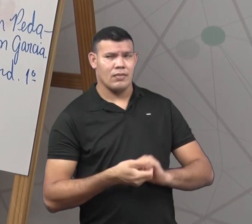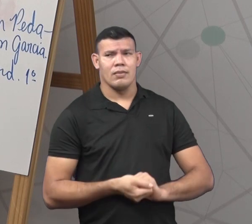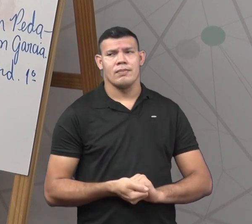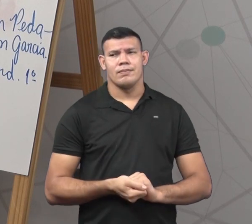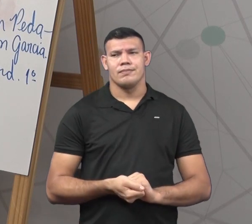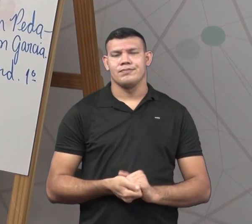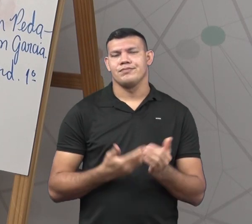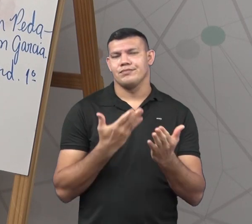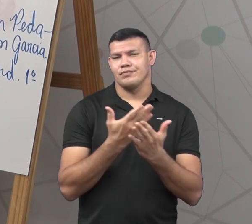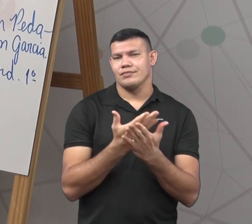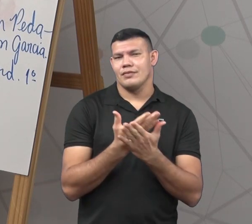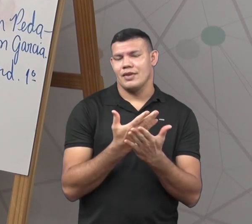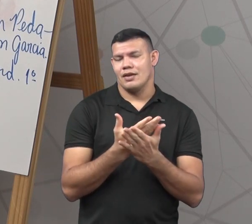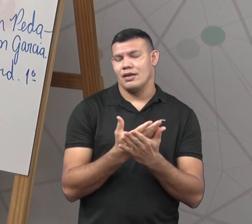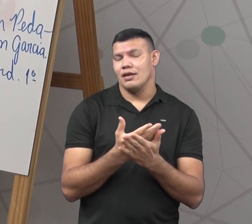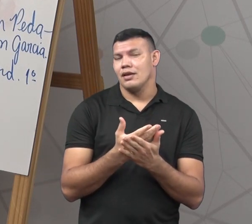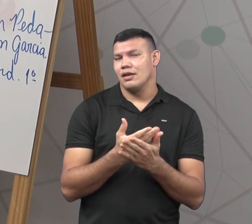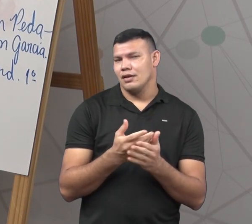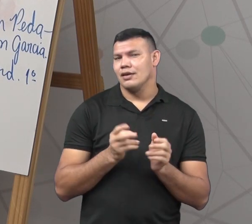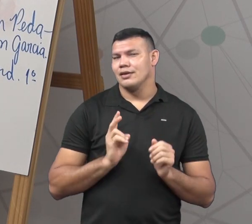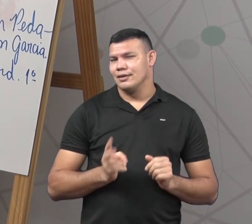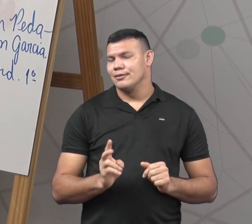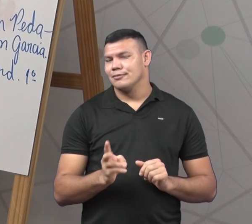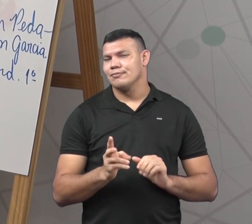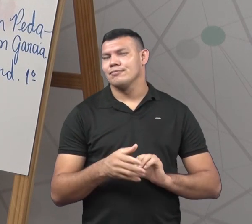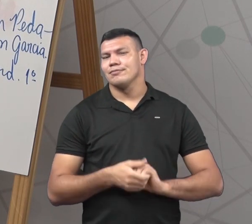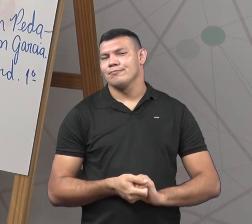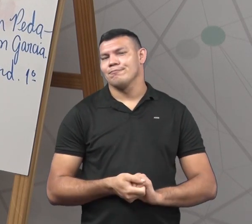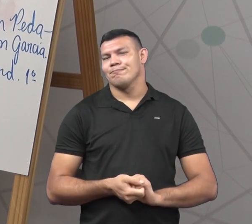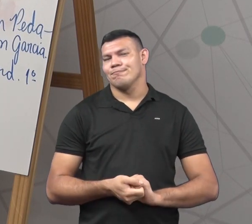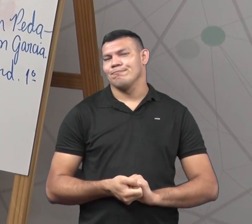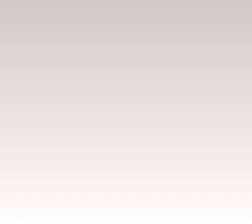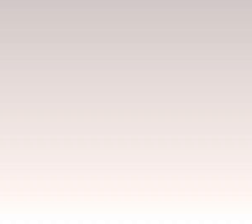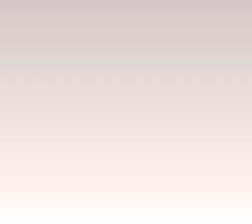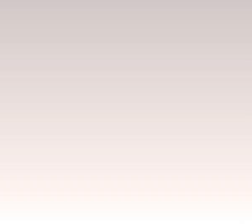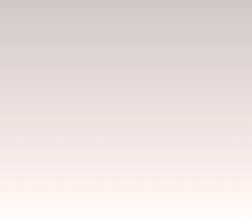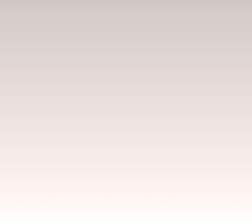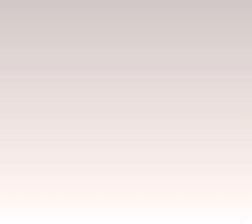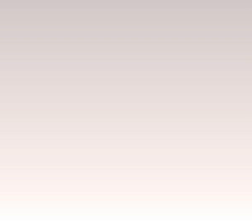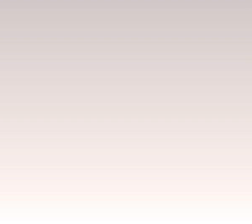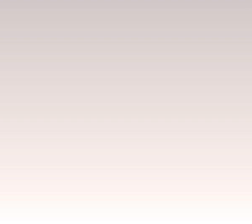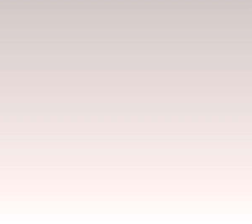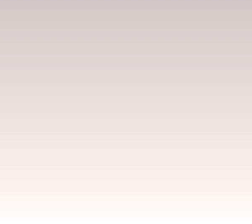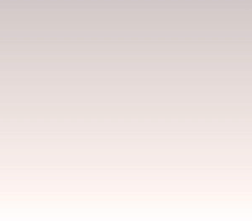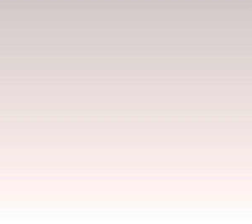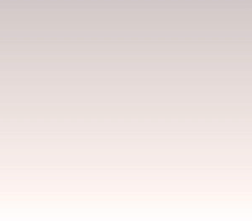é a nossa aula hoje. Eu paro por aqui e aguardo vocês na próxima, ok?